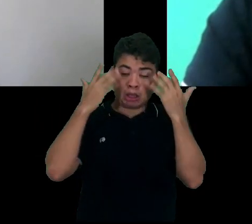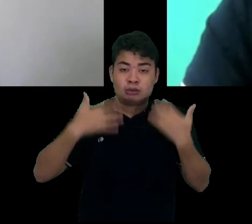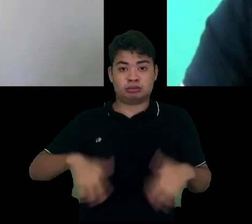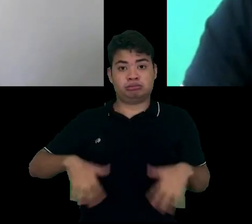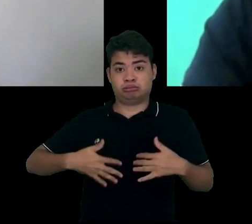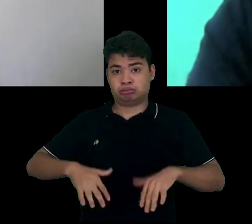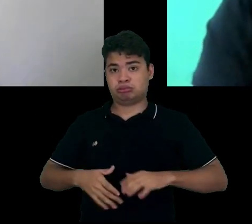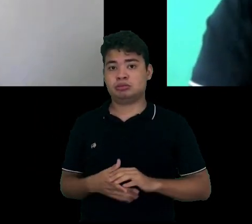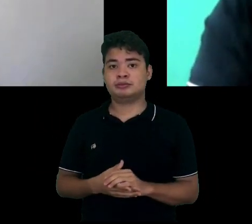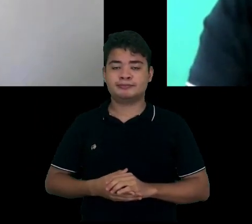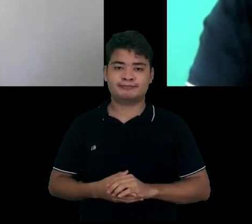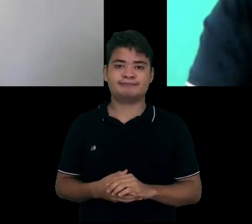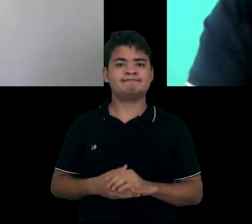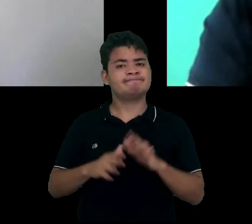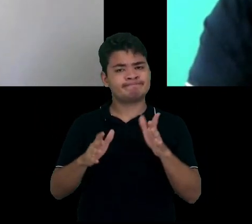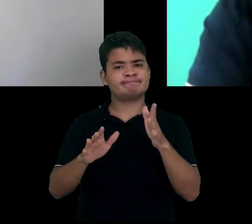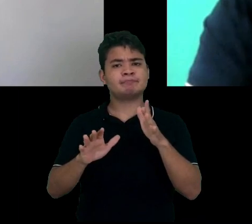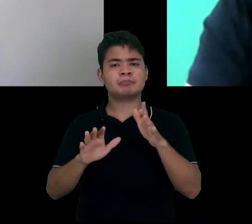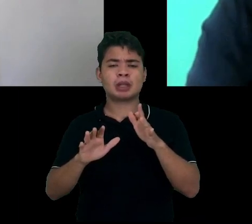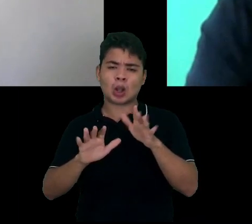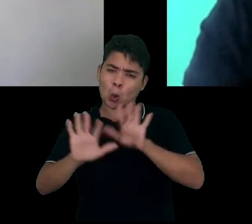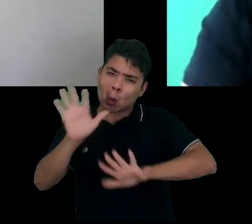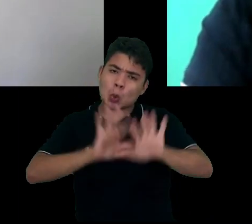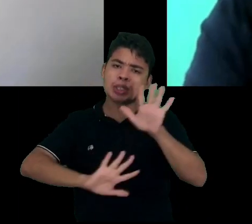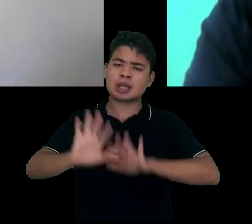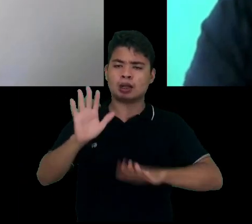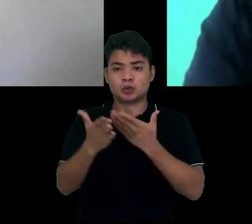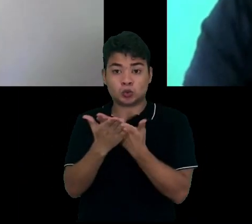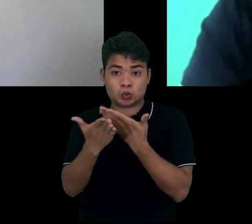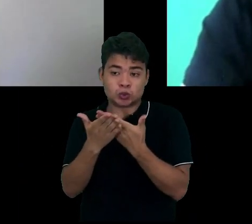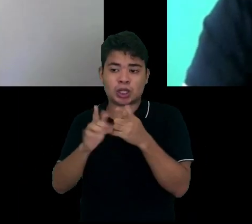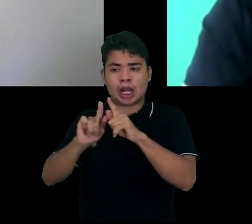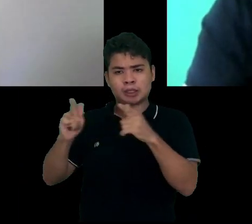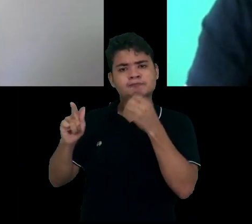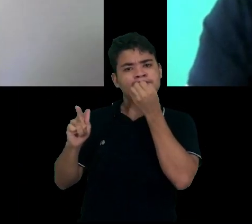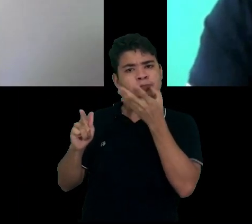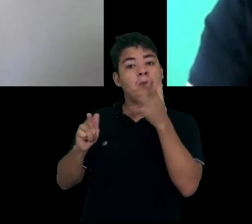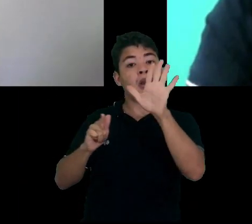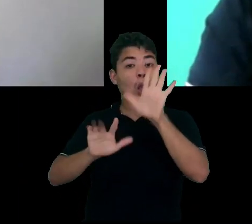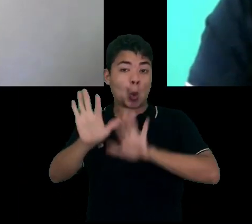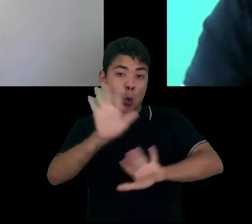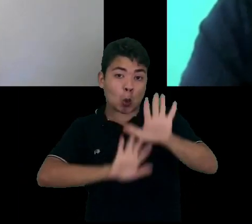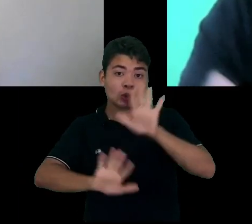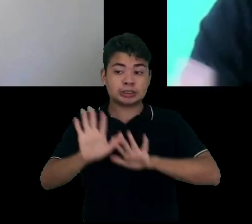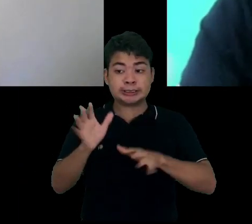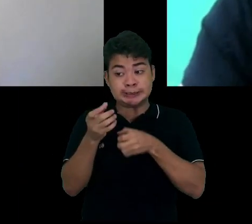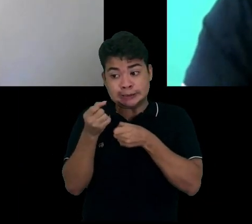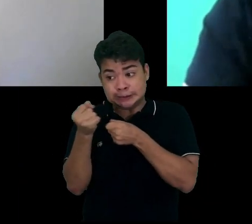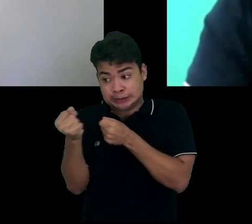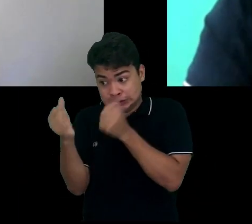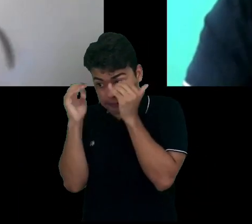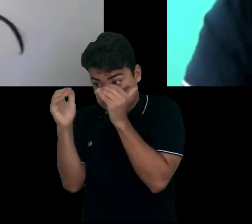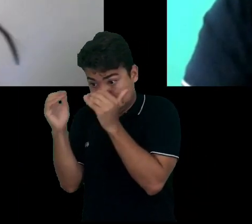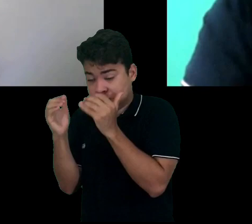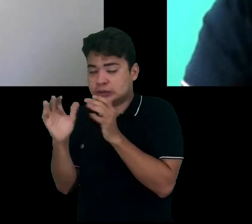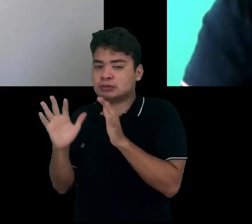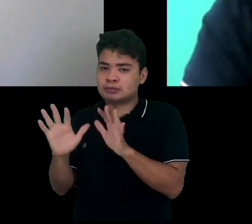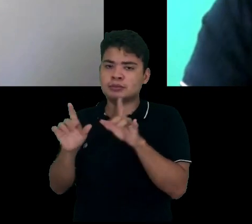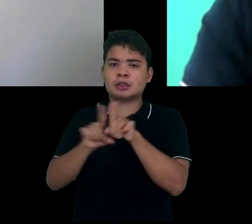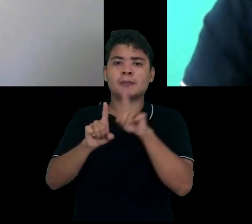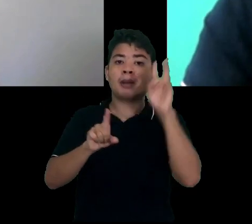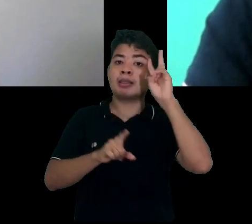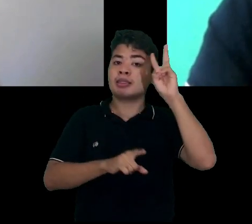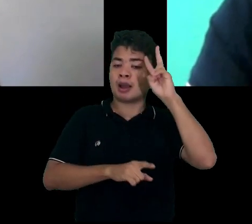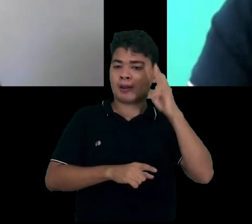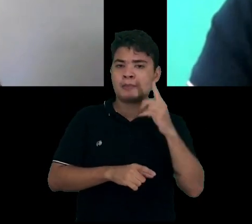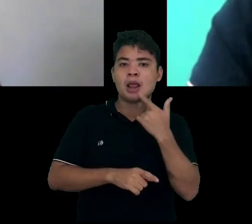Então, tome cuidado, né, na hora de estudar, cuidado com a gramática para não ficar muito preso a ela e lembre que uma língua é viva.